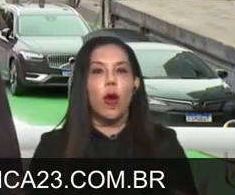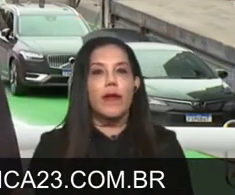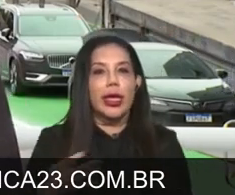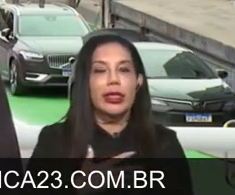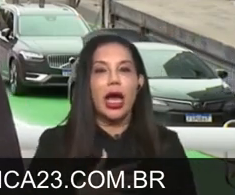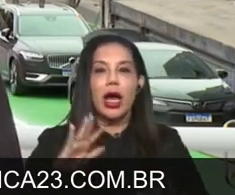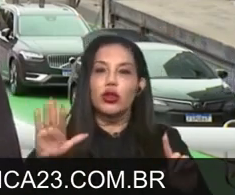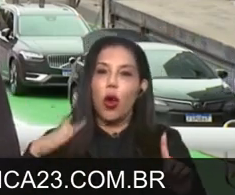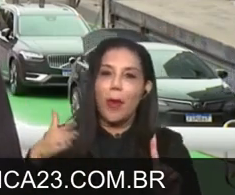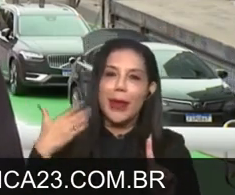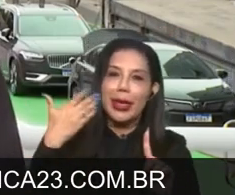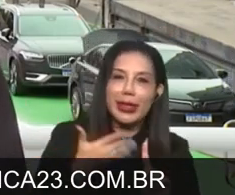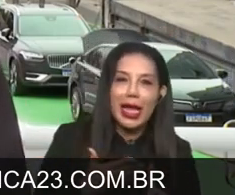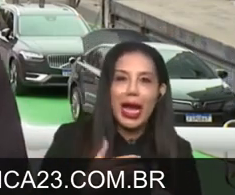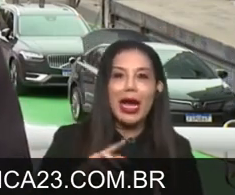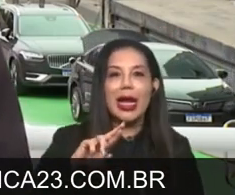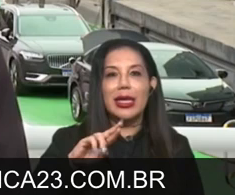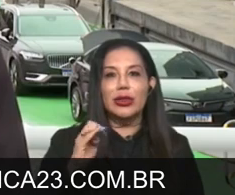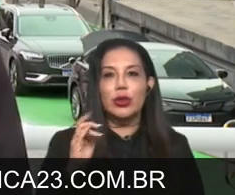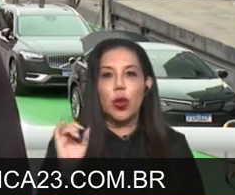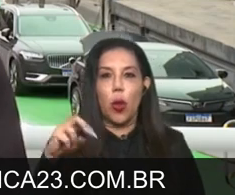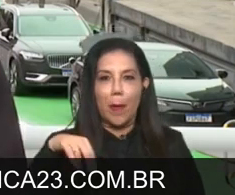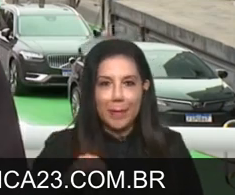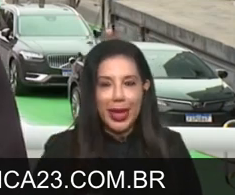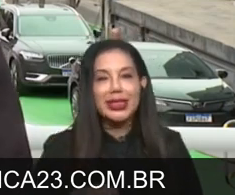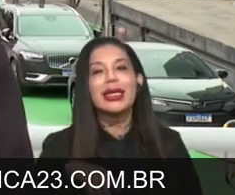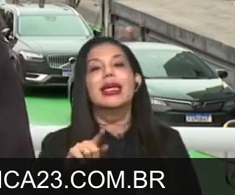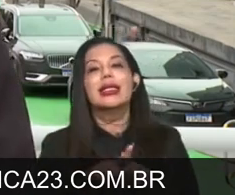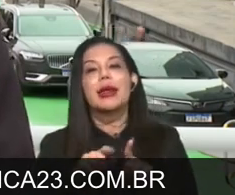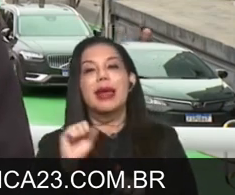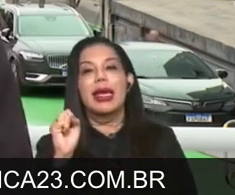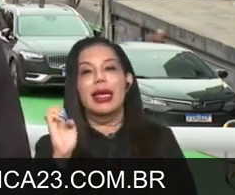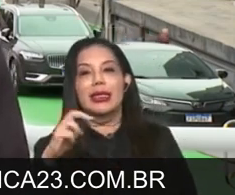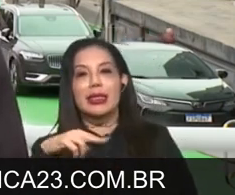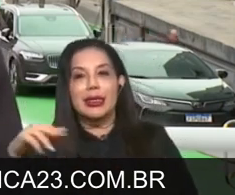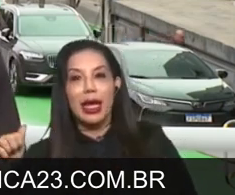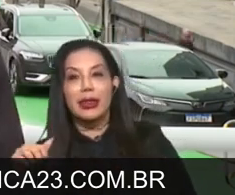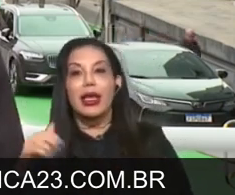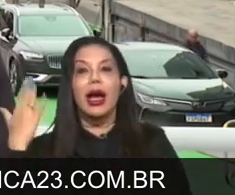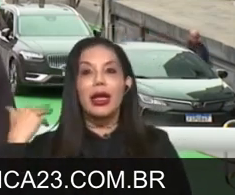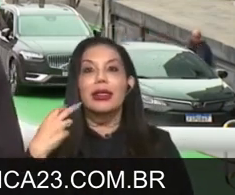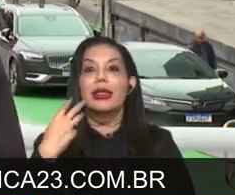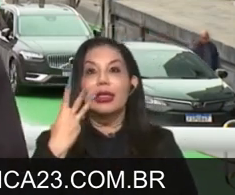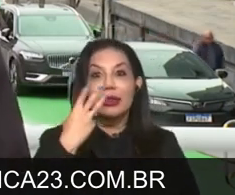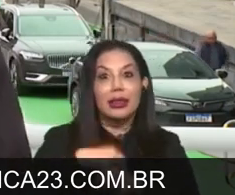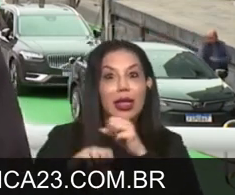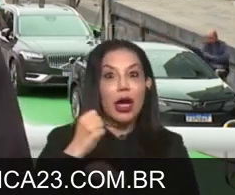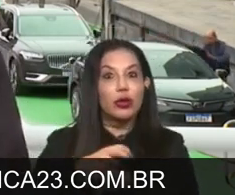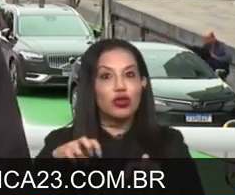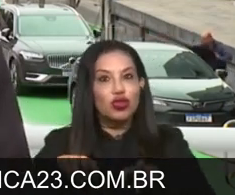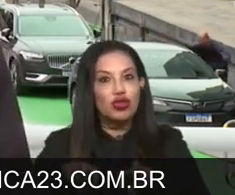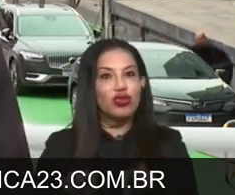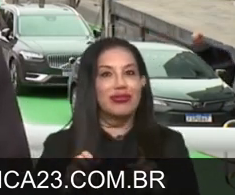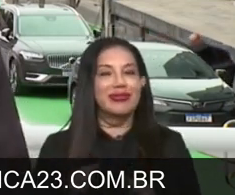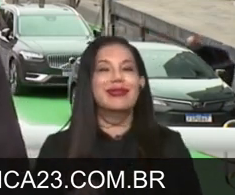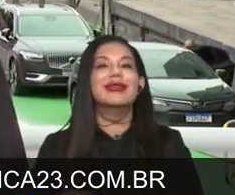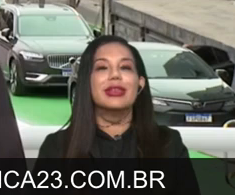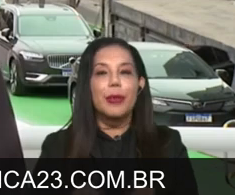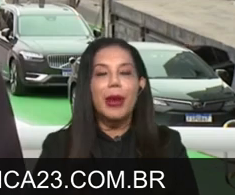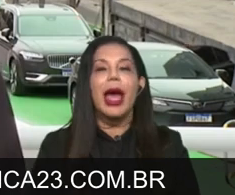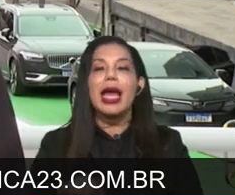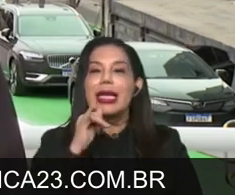como homenagens a Rubens Barrichello e Ayrton Senna, que há 30 anos correram juntos aqui. Além disso,